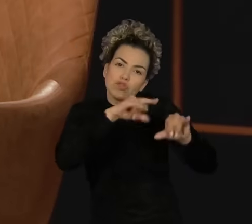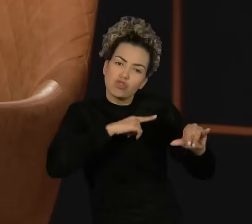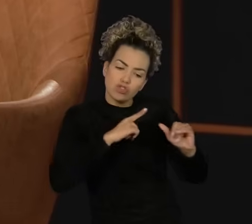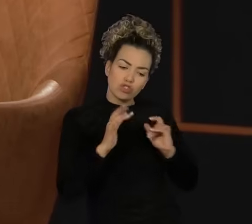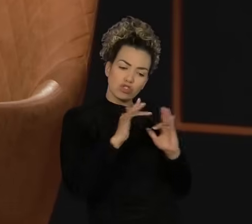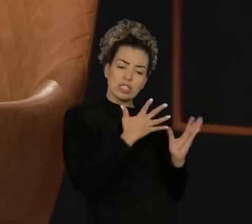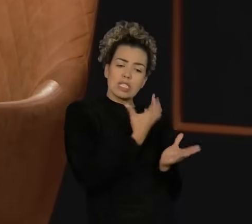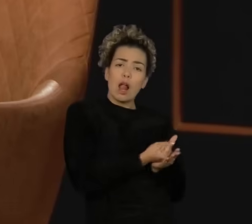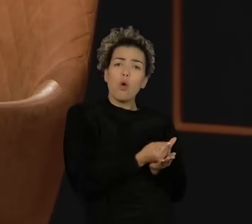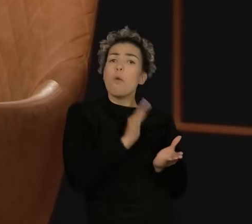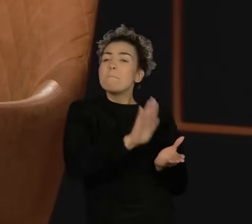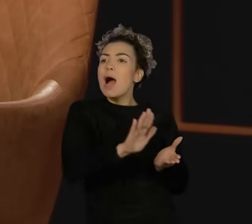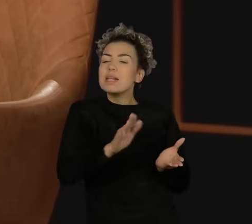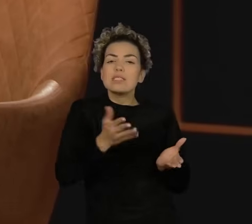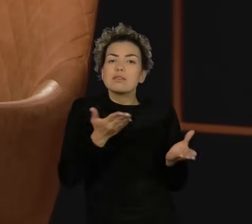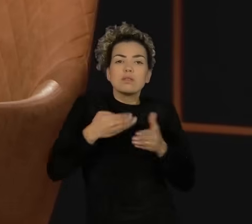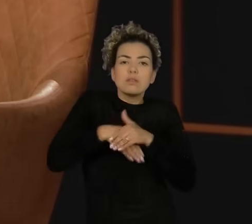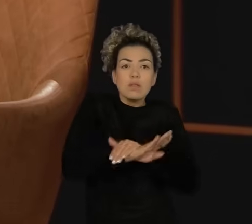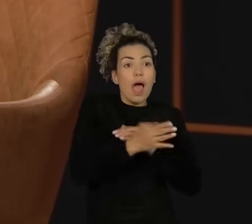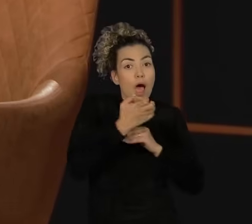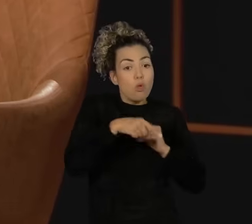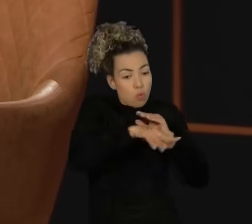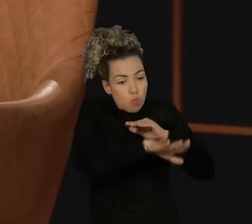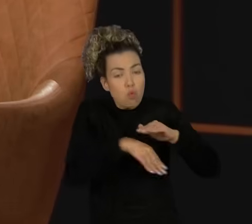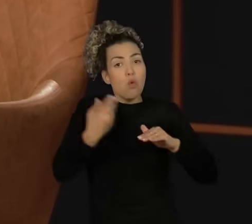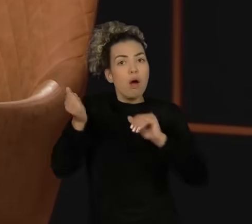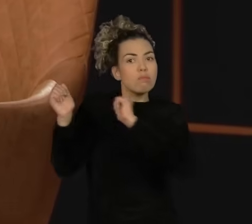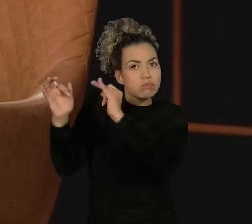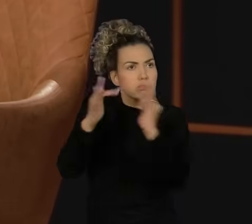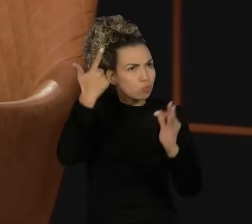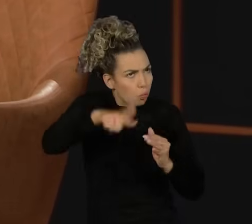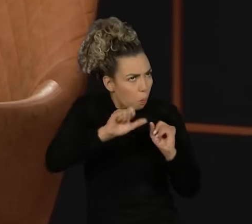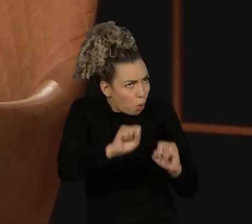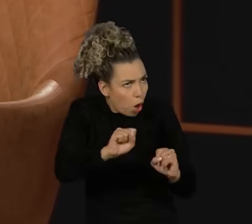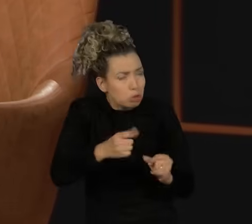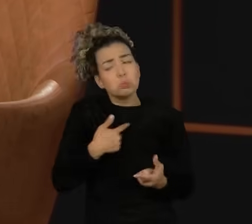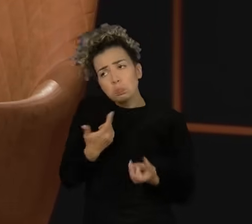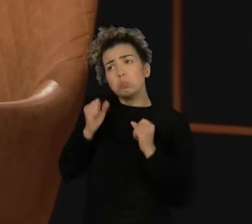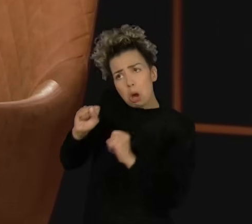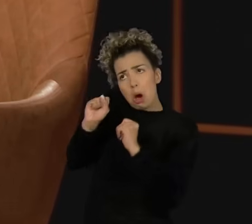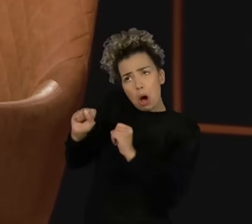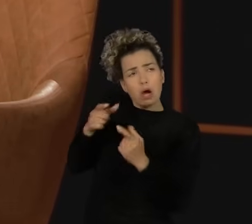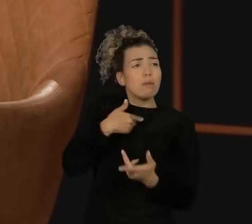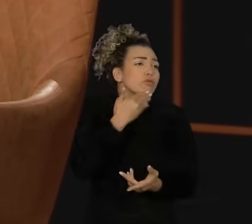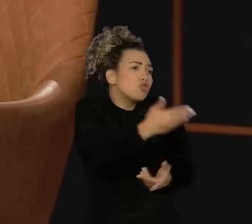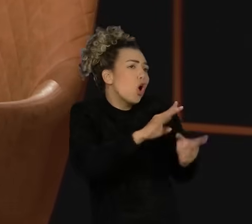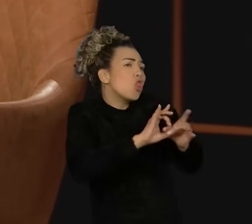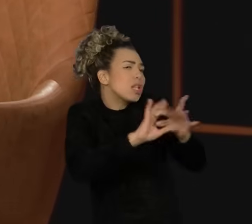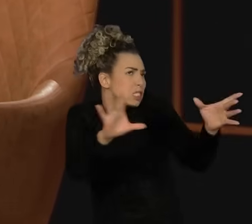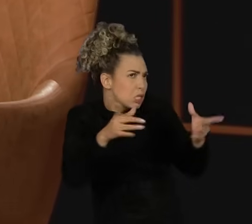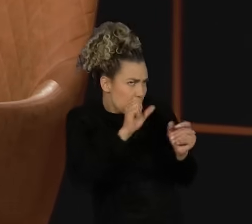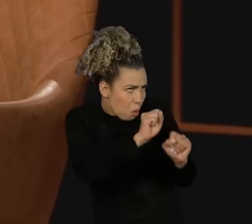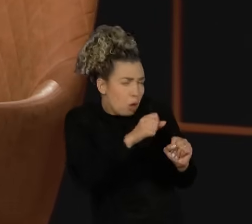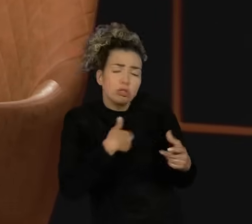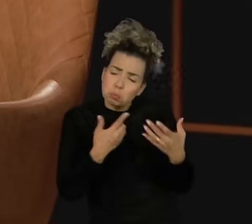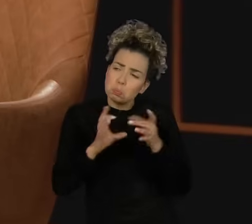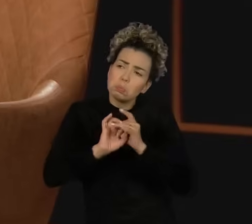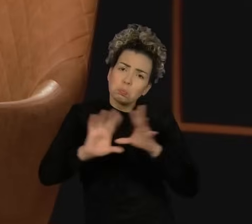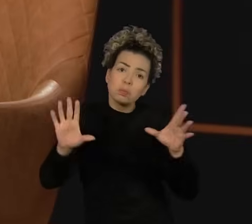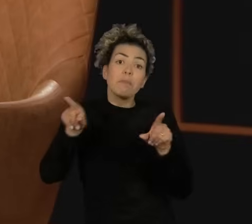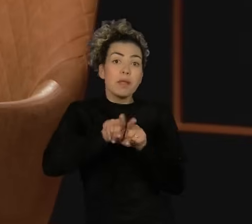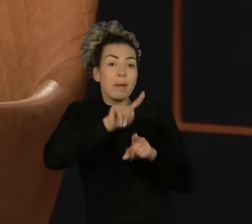Ele falou, ótimo, maravilha, perfeito. Ele, eu estou trabalhando na Globo, estou fazendo um teste para uma série, eu estou